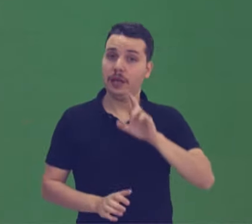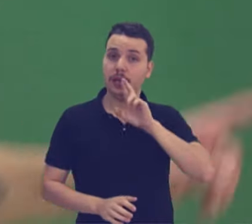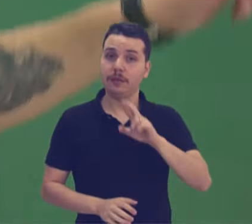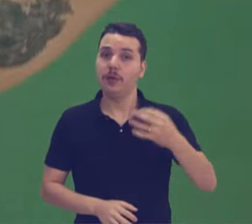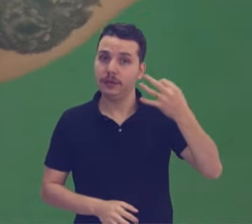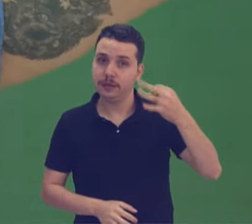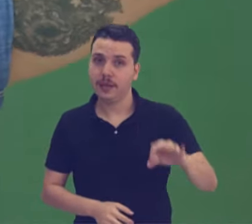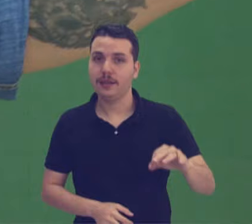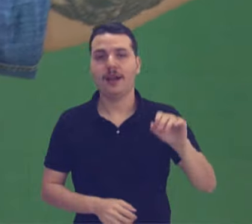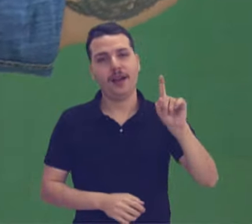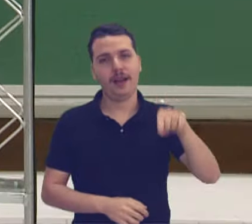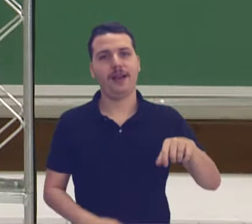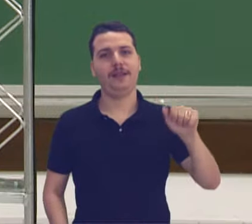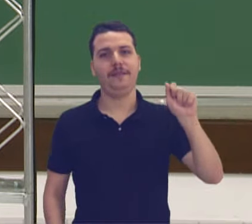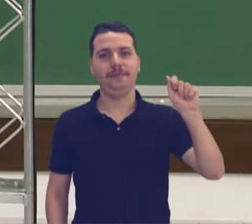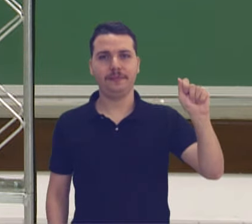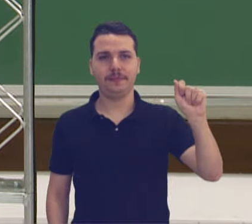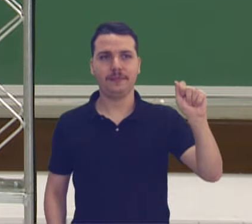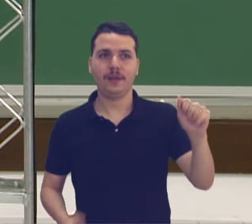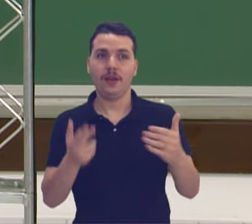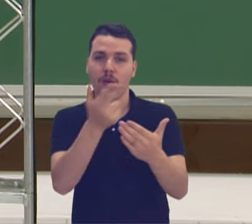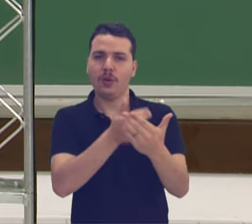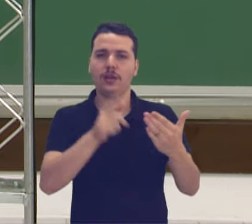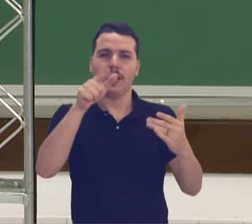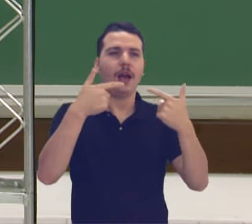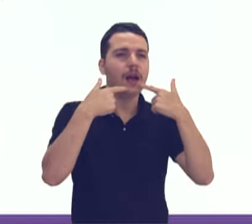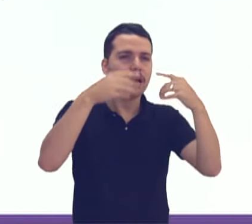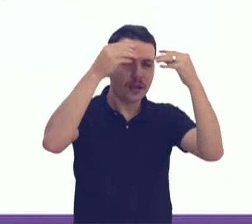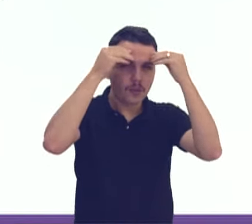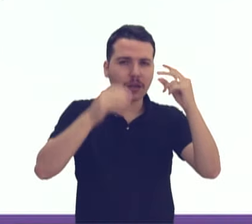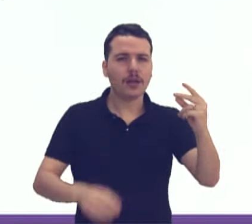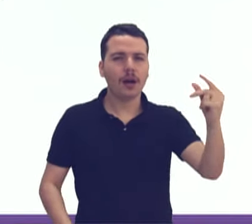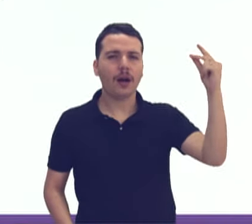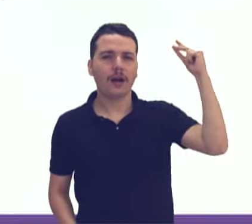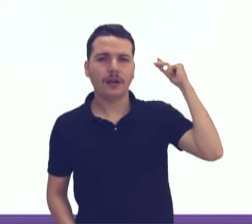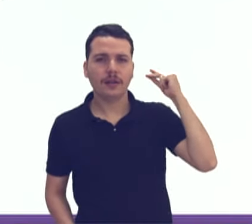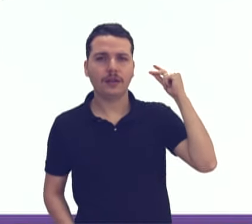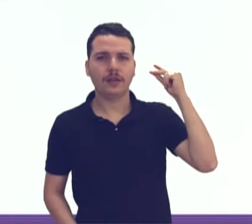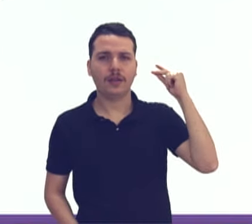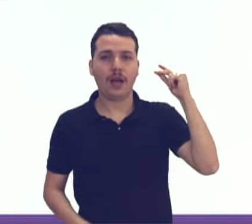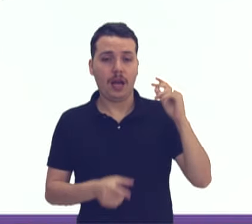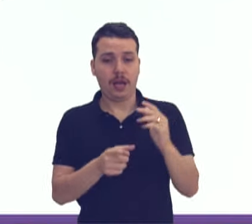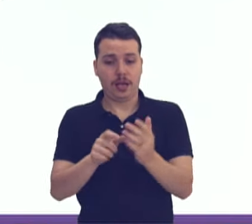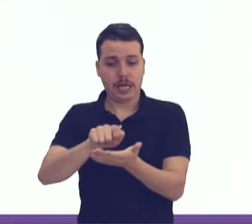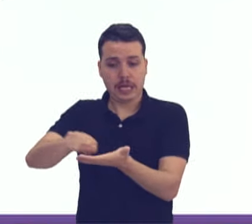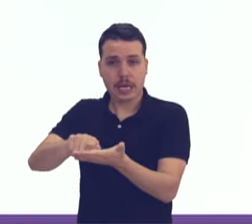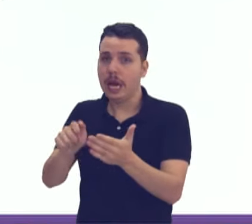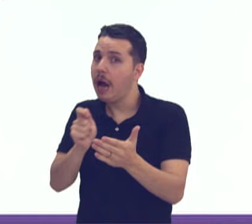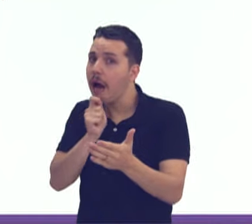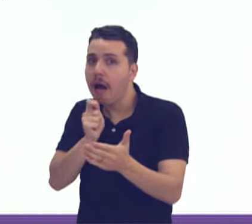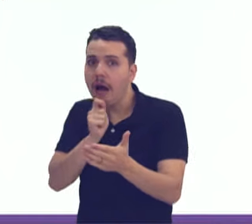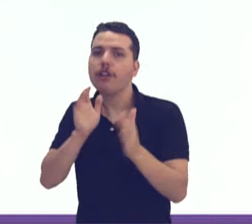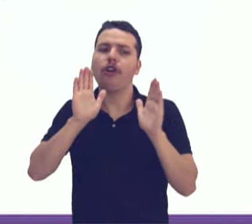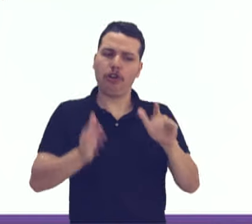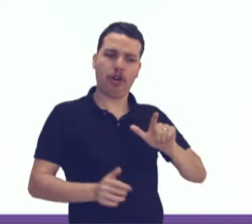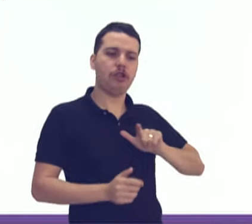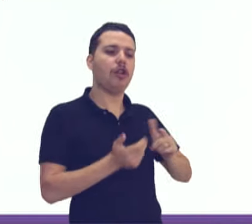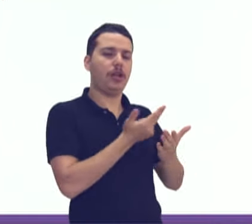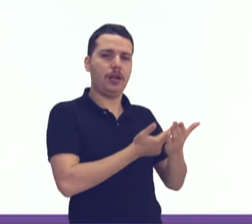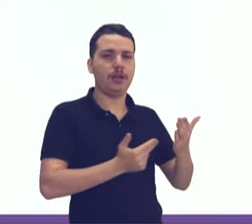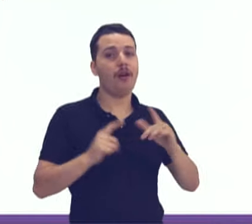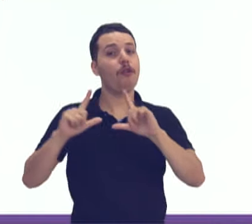a correta a o desenho é uma linguagem muito antiga vence desde antes do surgimento da escrita ea fotografia